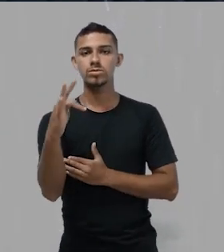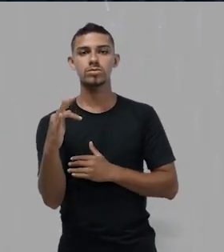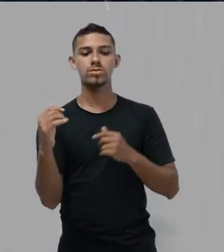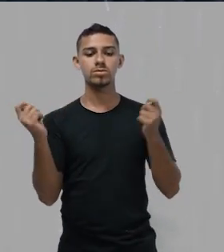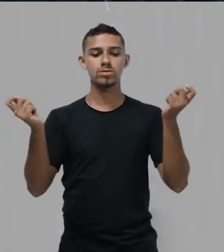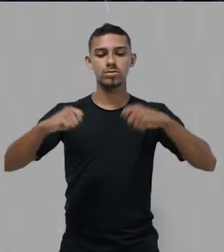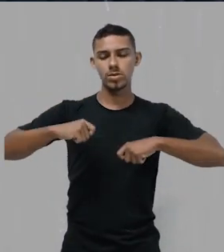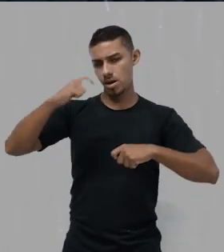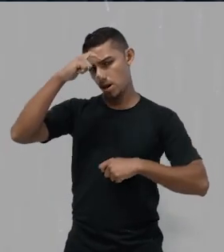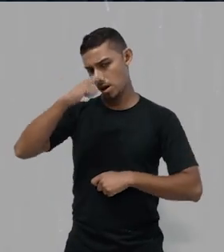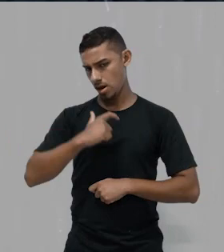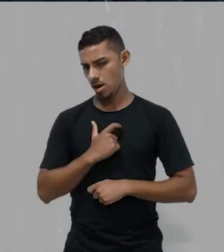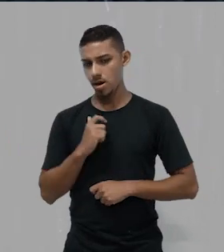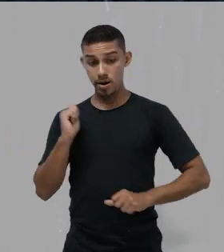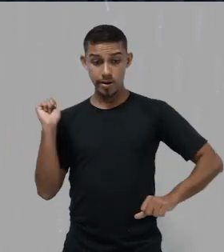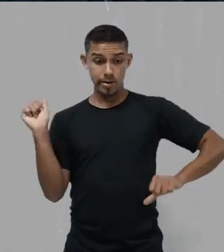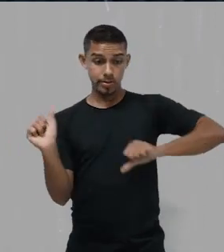me